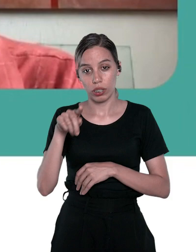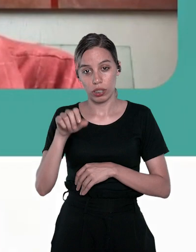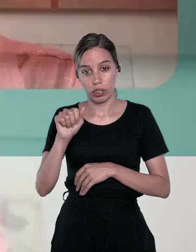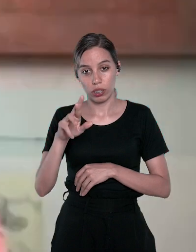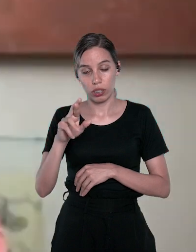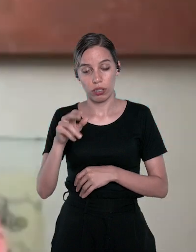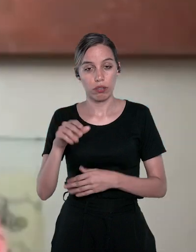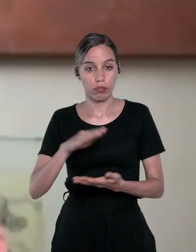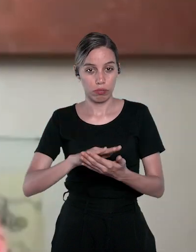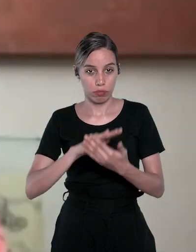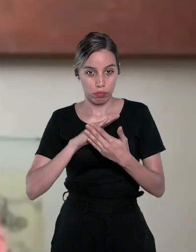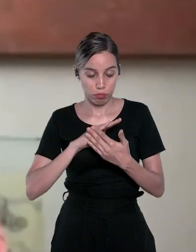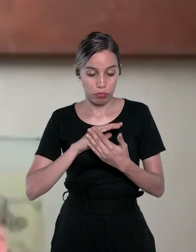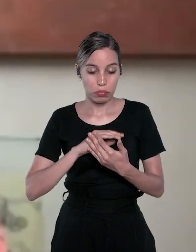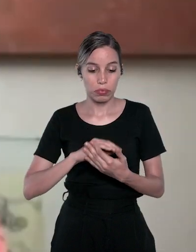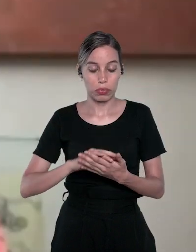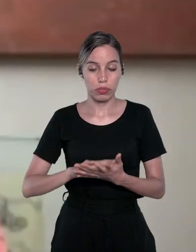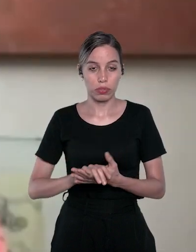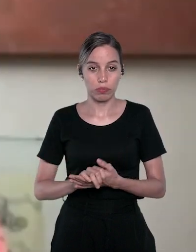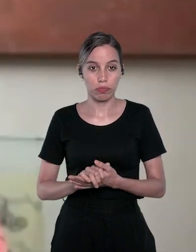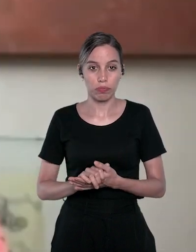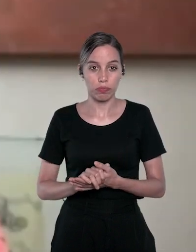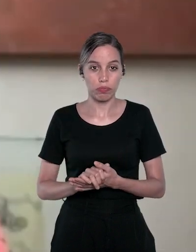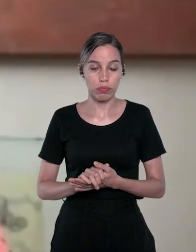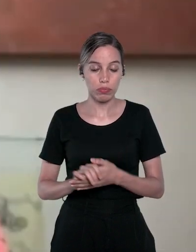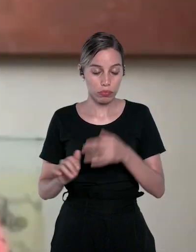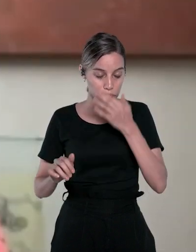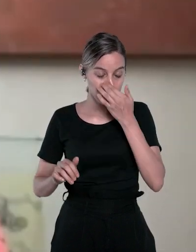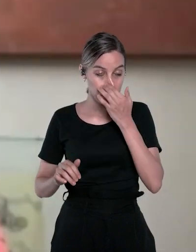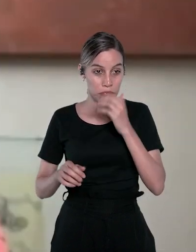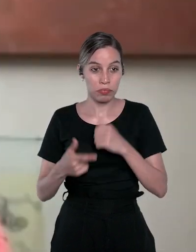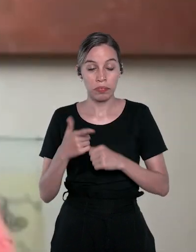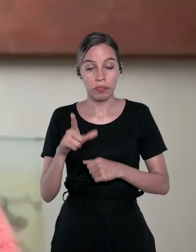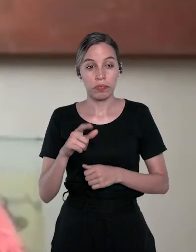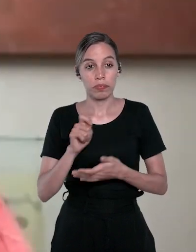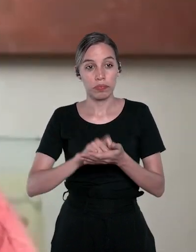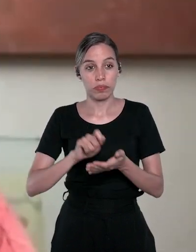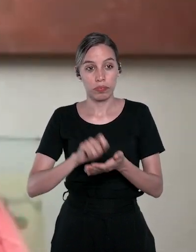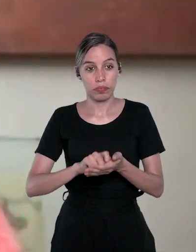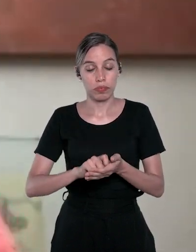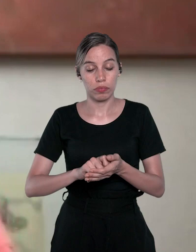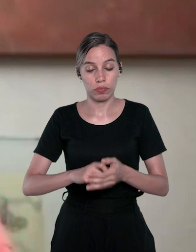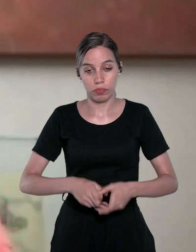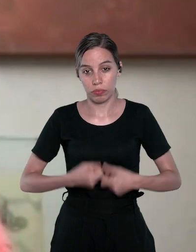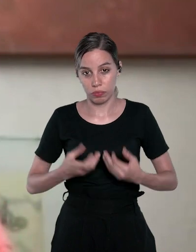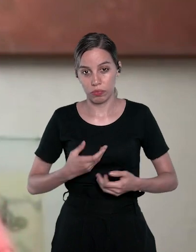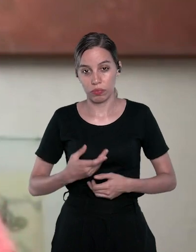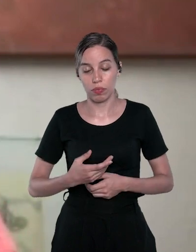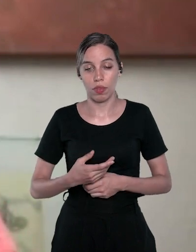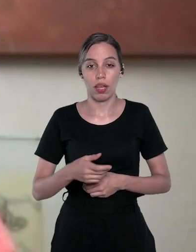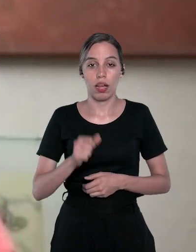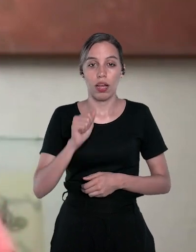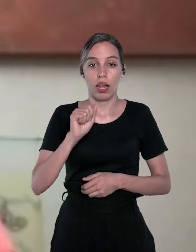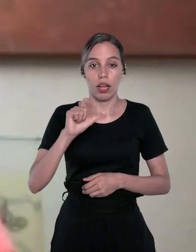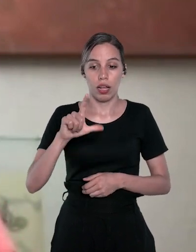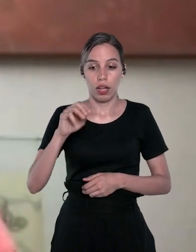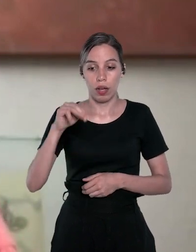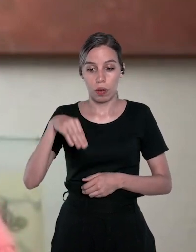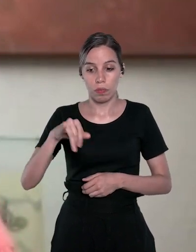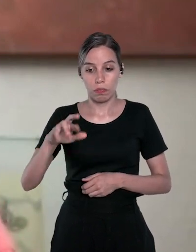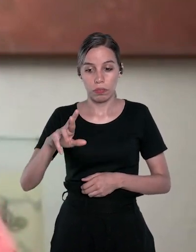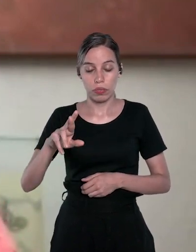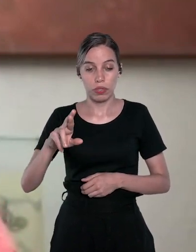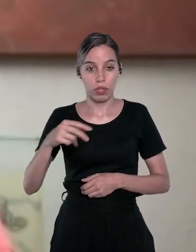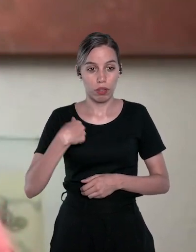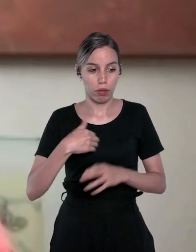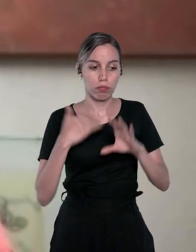ao curador desse projeto, o curador brasileiro desse projeto, que é o poeta e amigo Fabrício Marques,